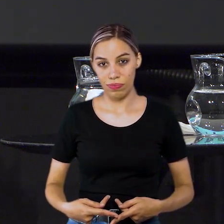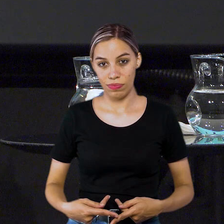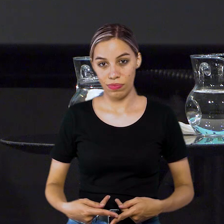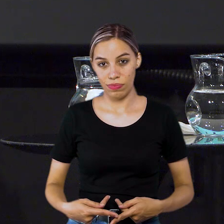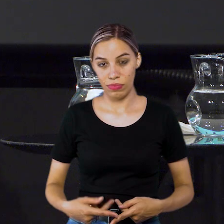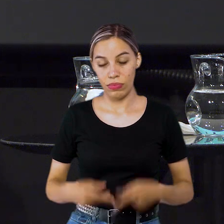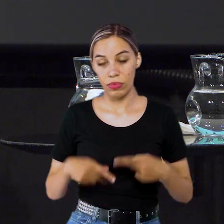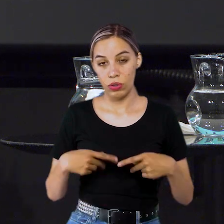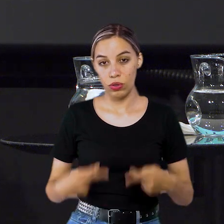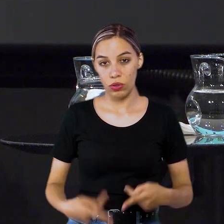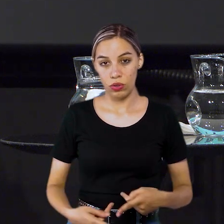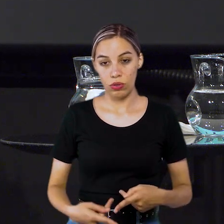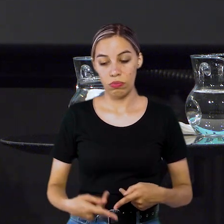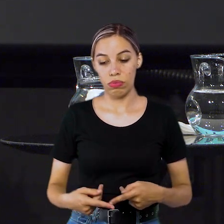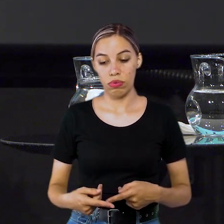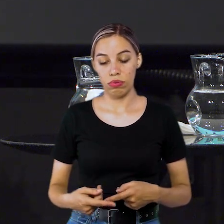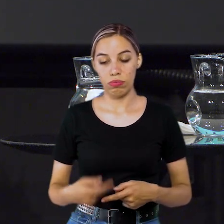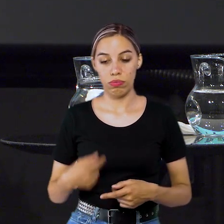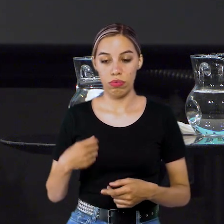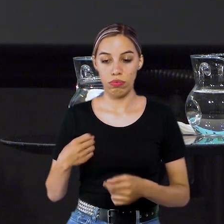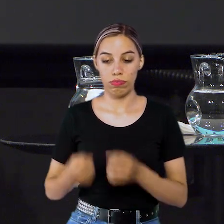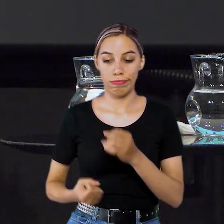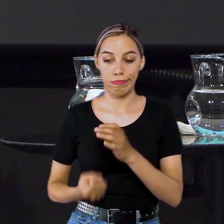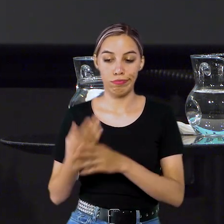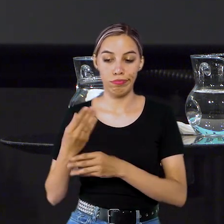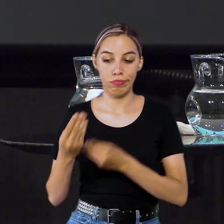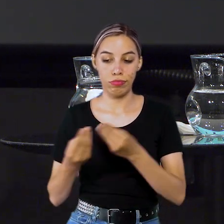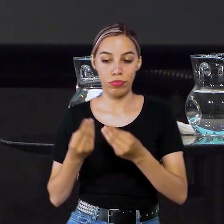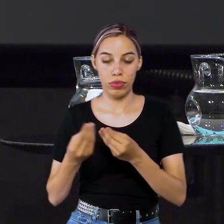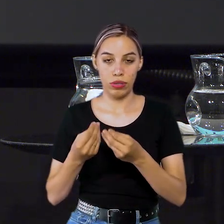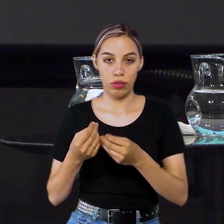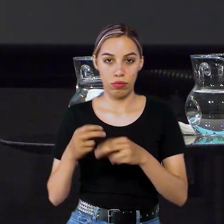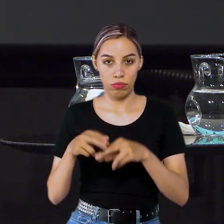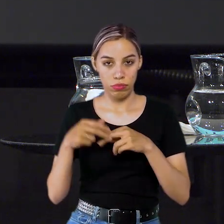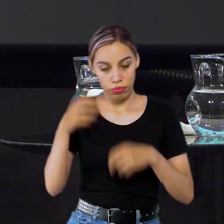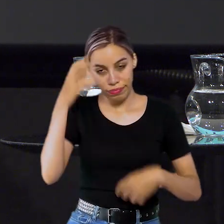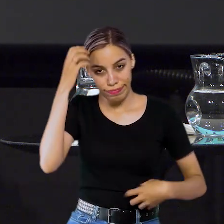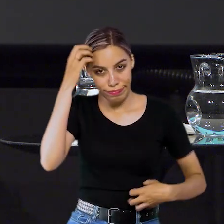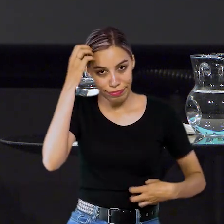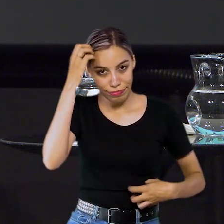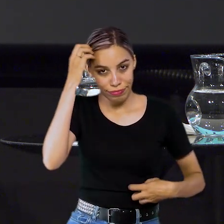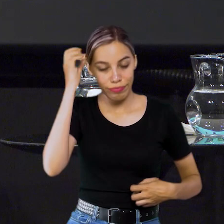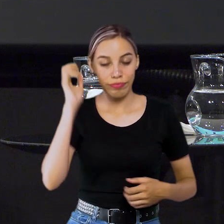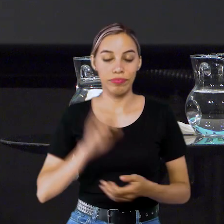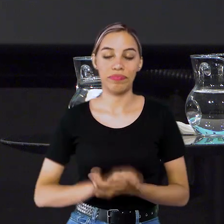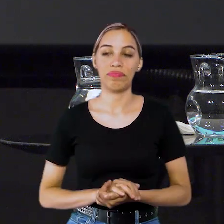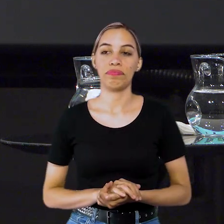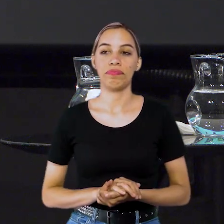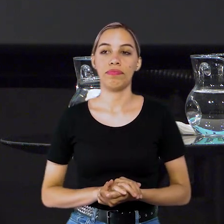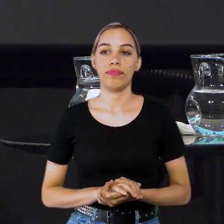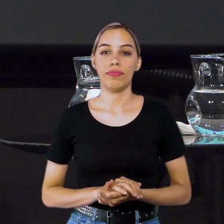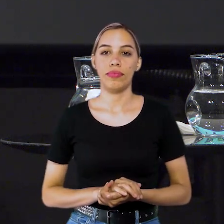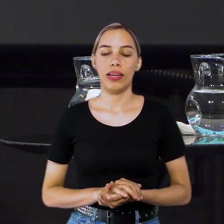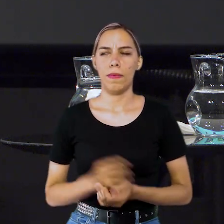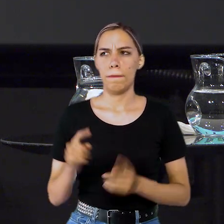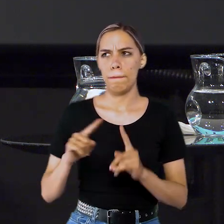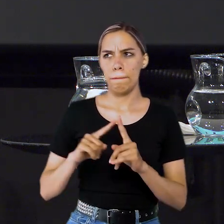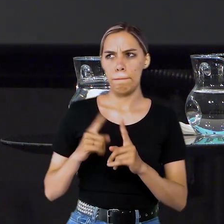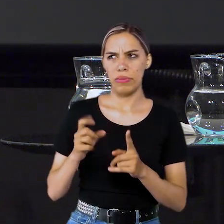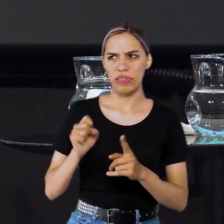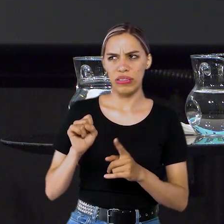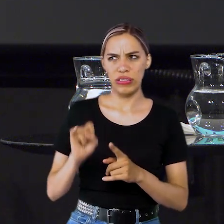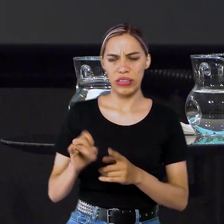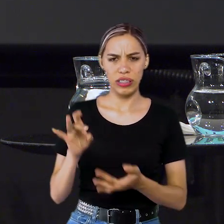vieram desse primata. Aí uma vez a gente estava falando assim, mas se existisse isso